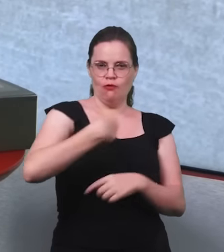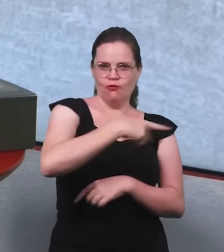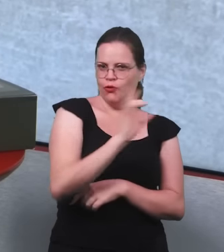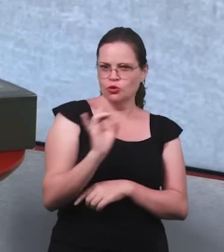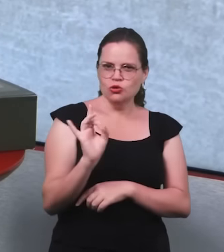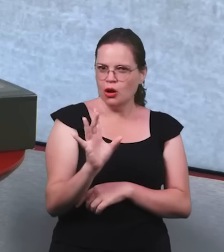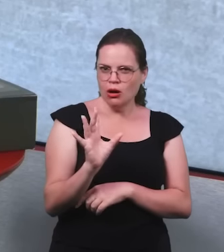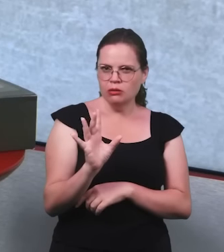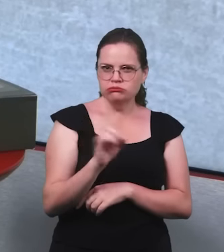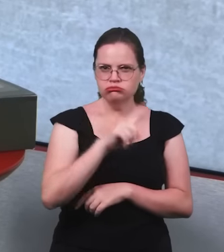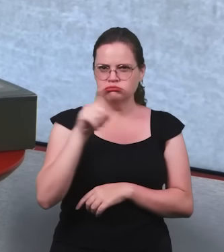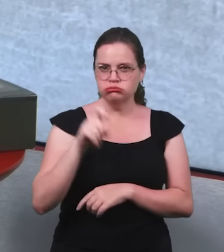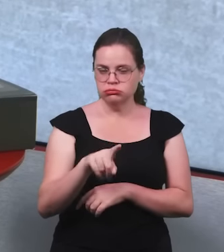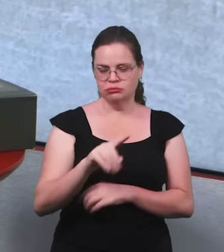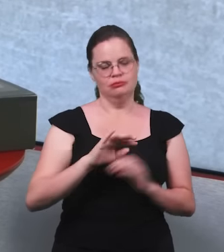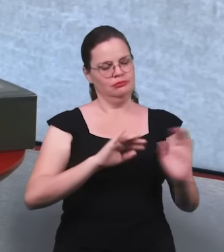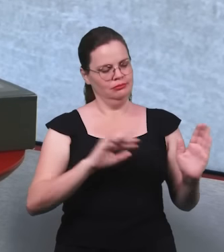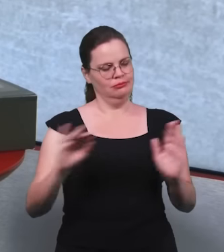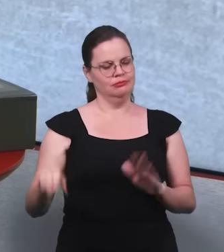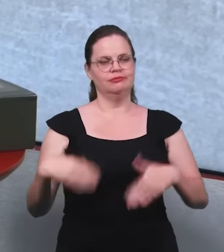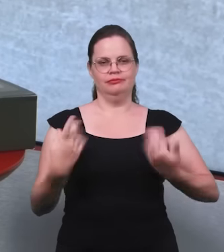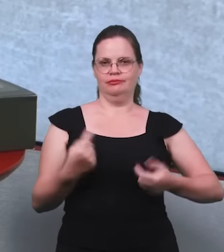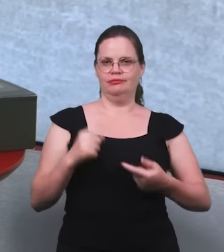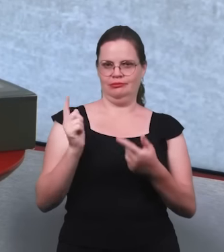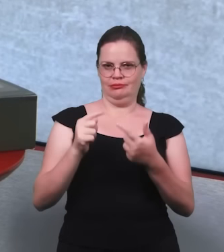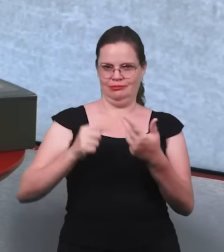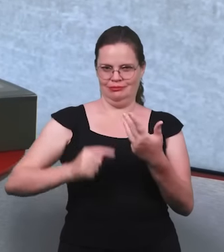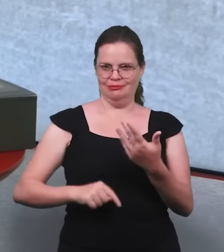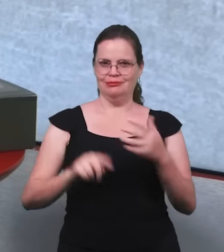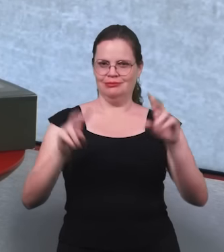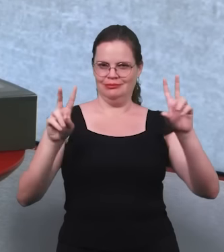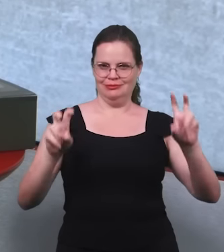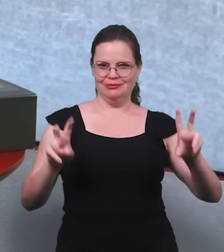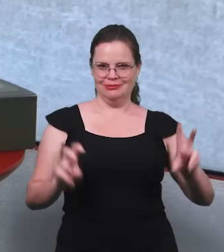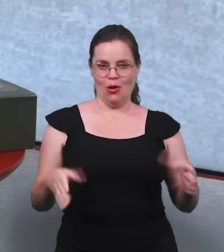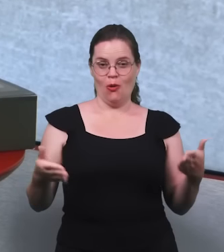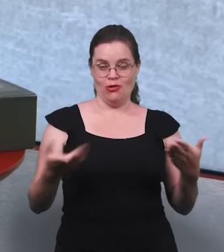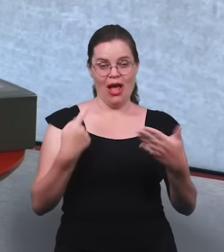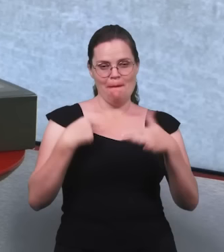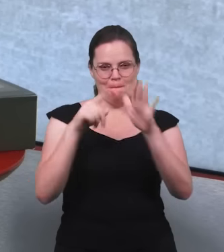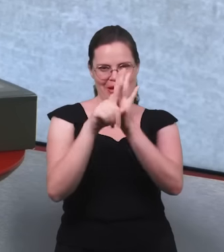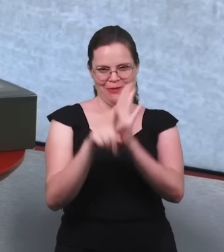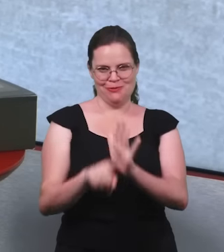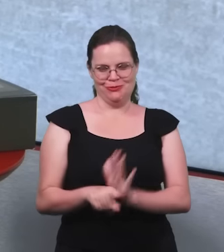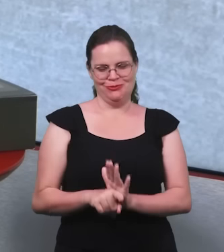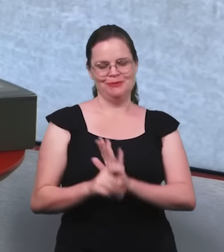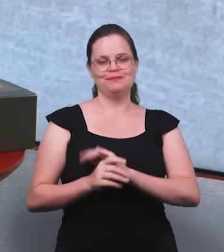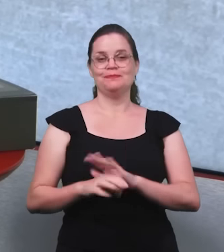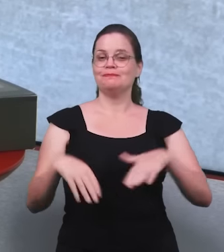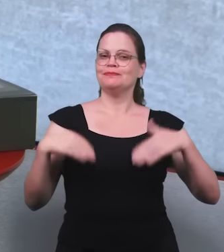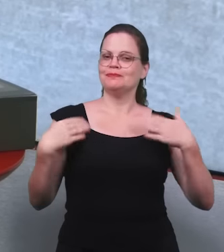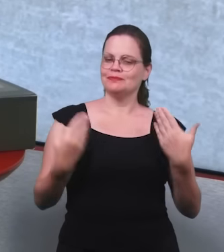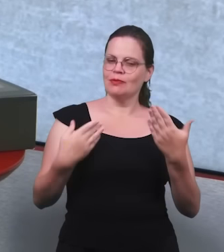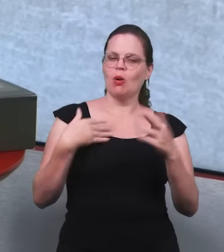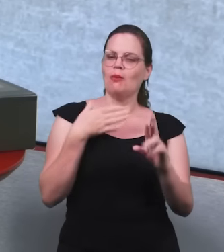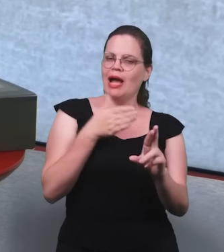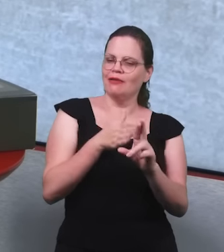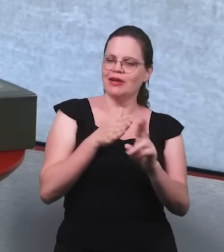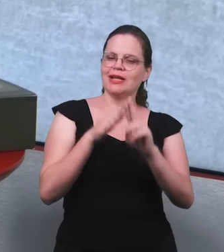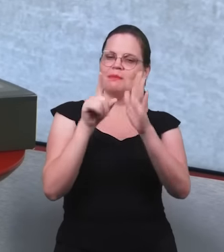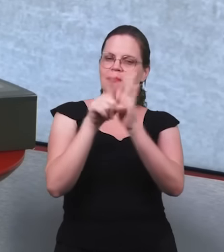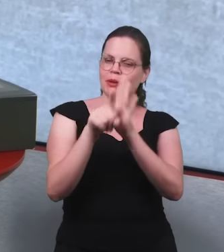dessas perguntas que estão emoldurando o nosso tema de hoje, do nosso programa Doutrinas